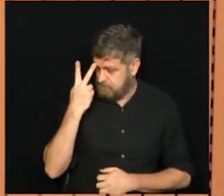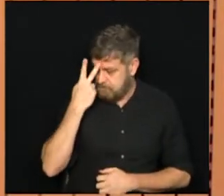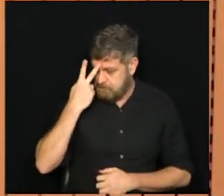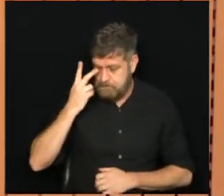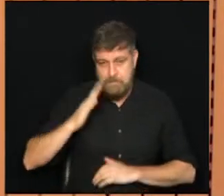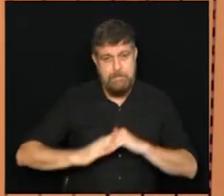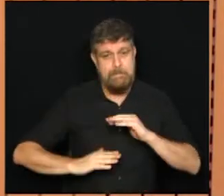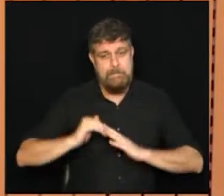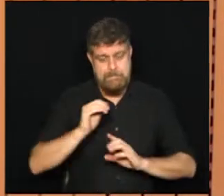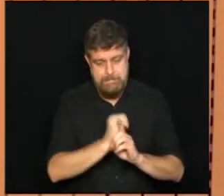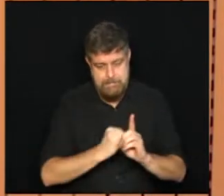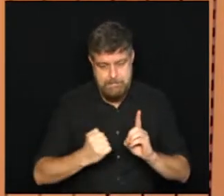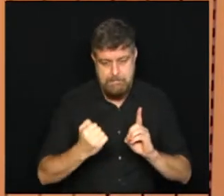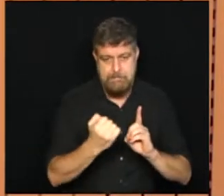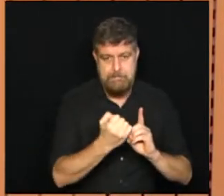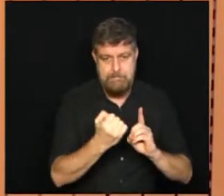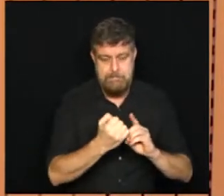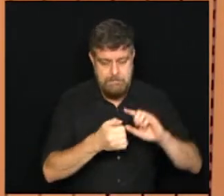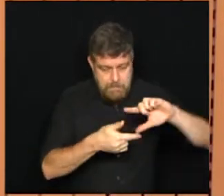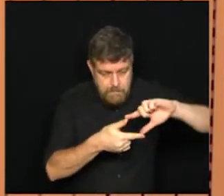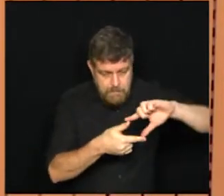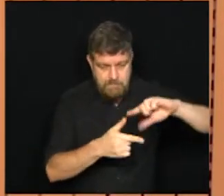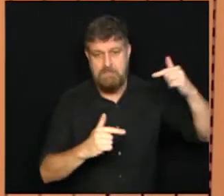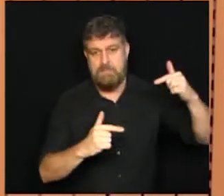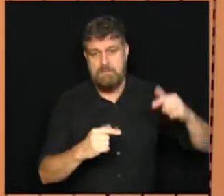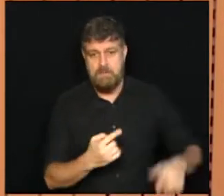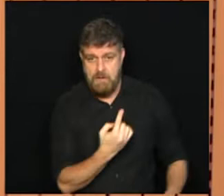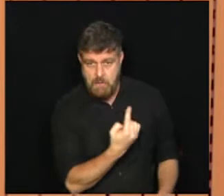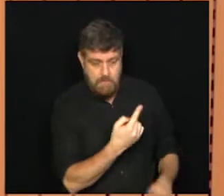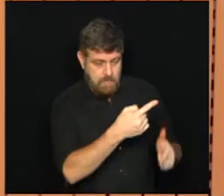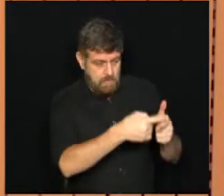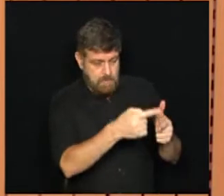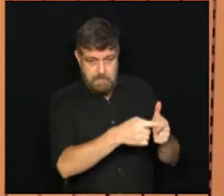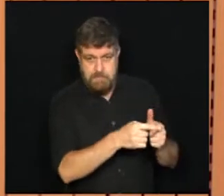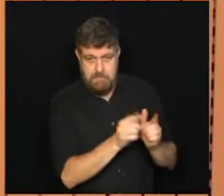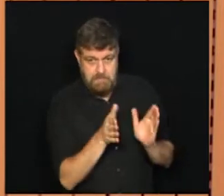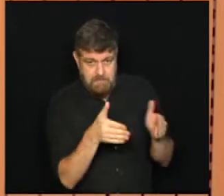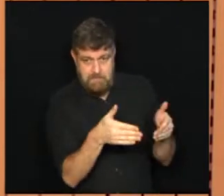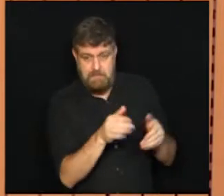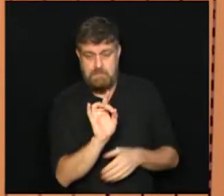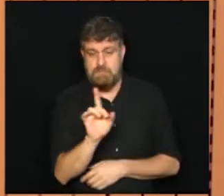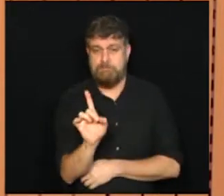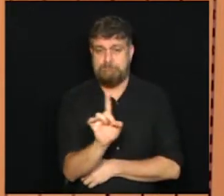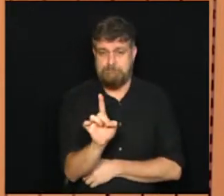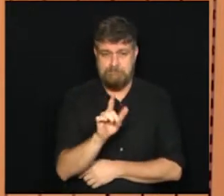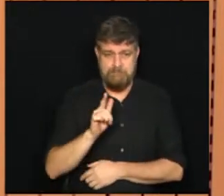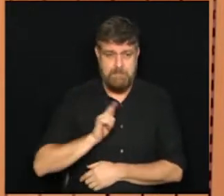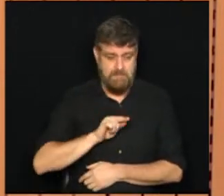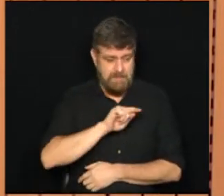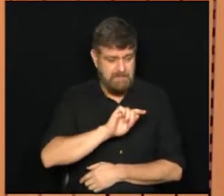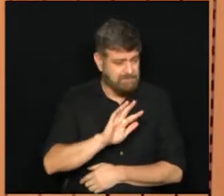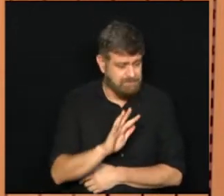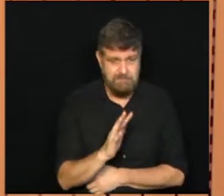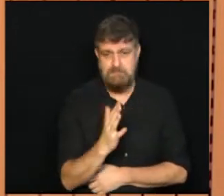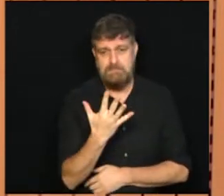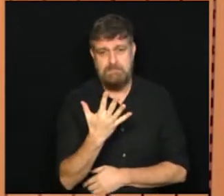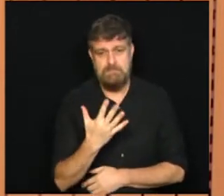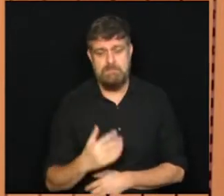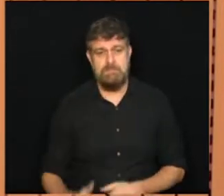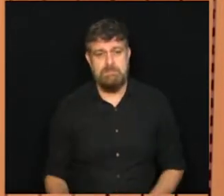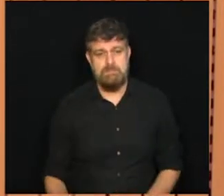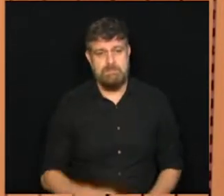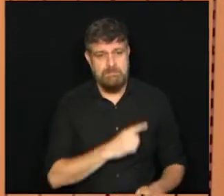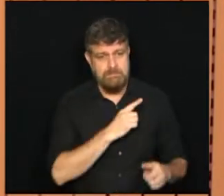na nossa sociedade, né? Não que a gente consiga resolver um caso, mas que a gente consiga que outros casos não apareçam,